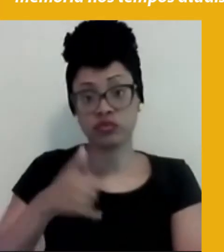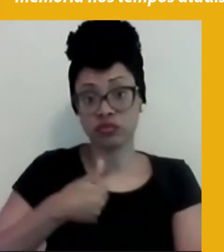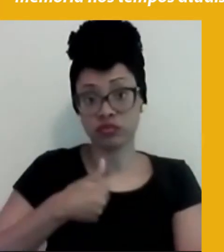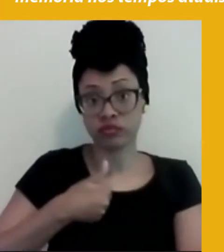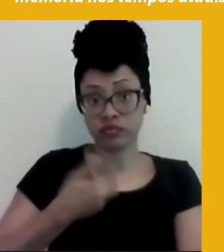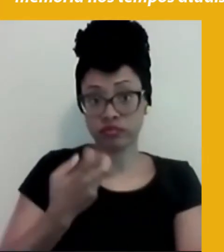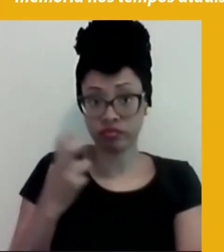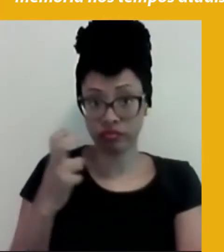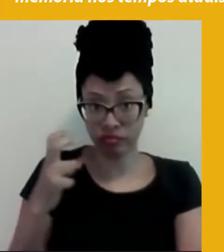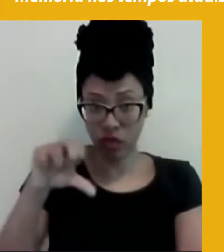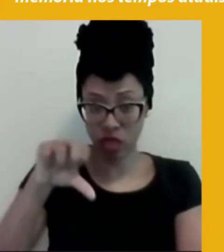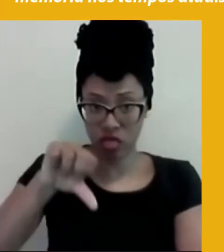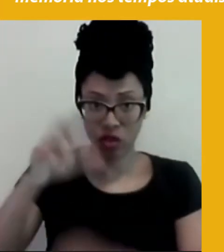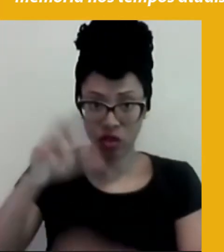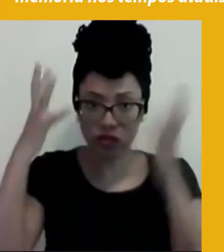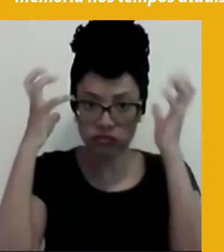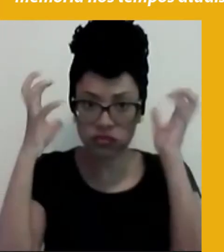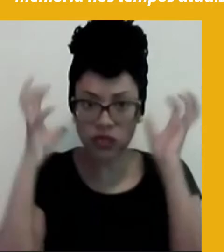anos,